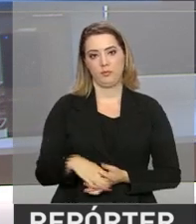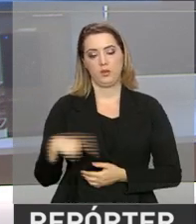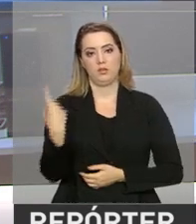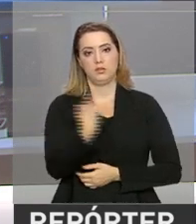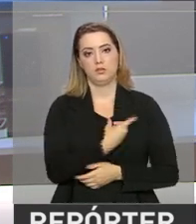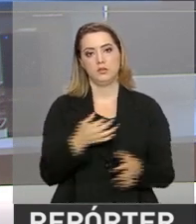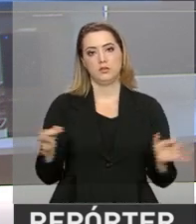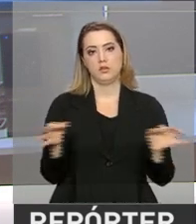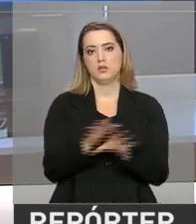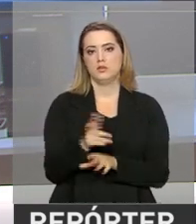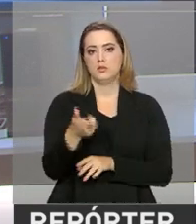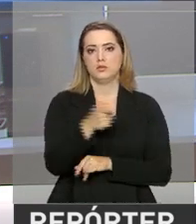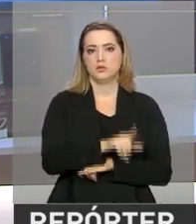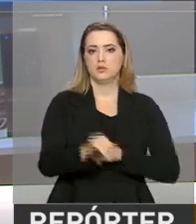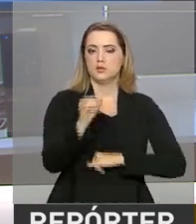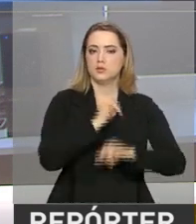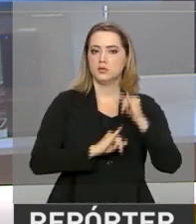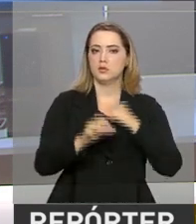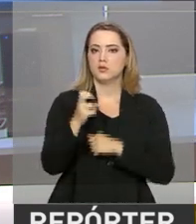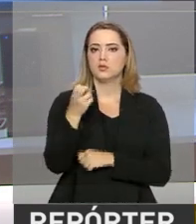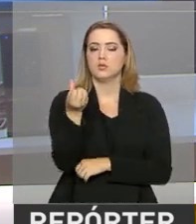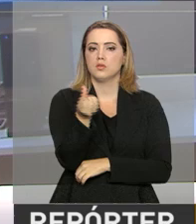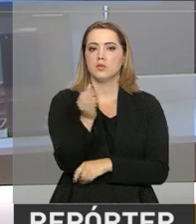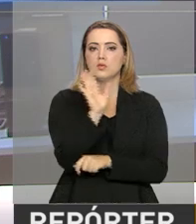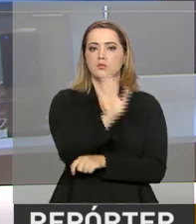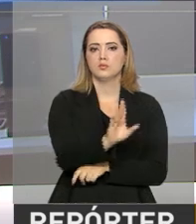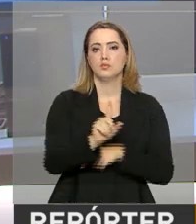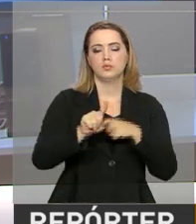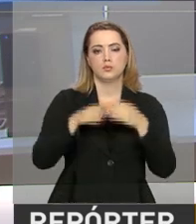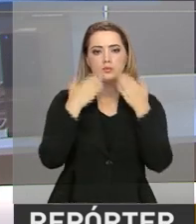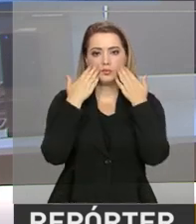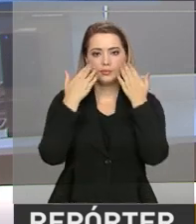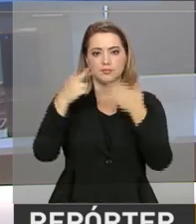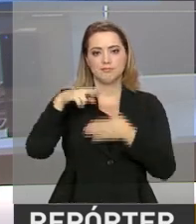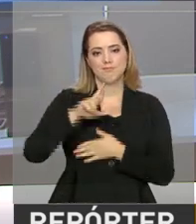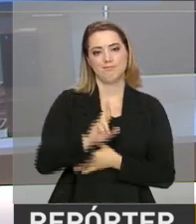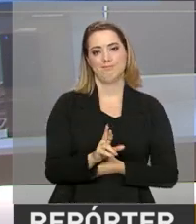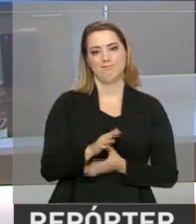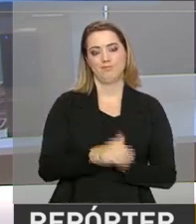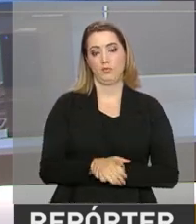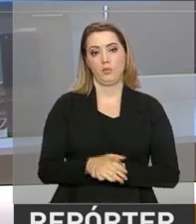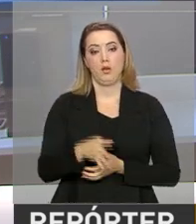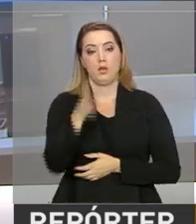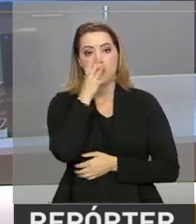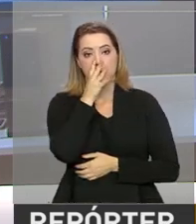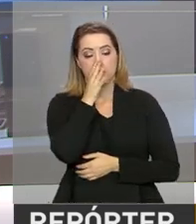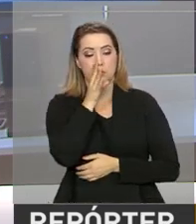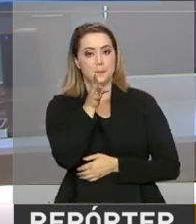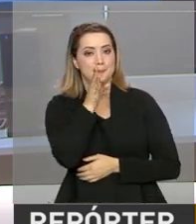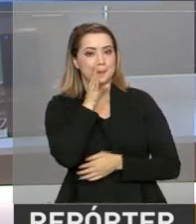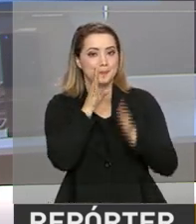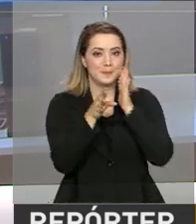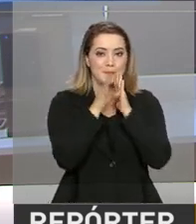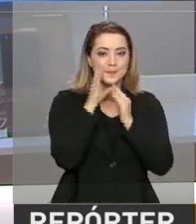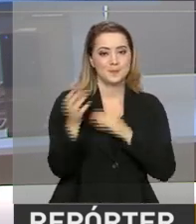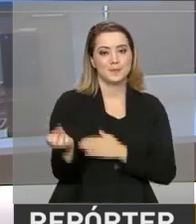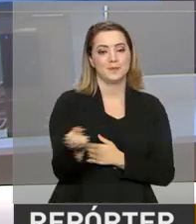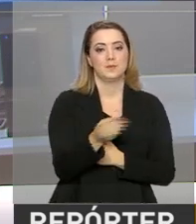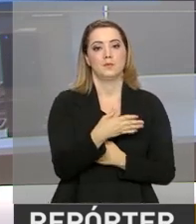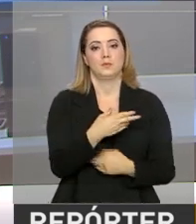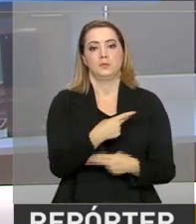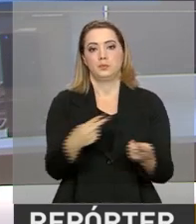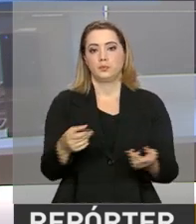voltamos a qualquer momento com outras informações ou às 6 da tarde na próxima edição do repórter NBR acompanha as novidades também Pelas nossas redes